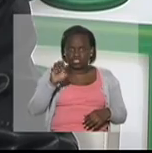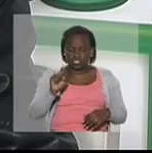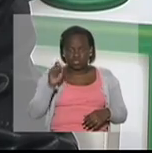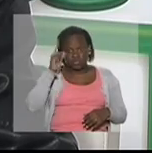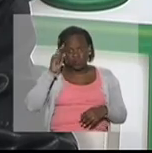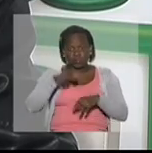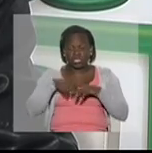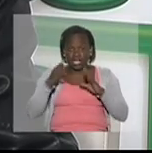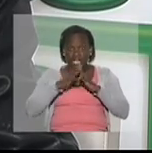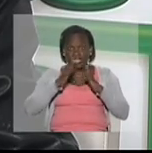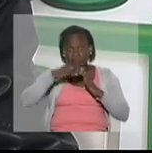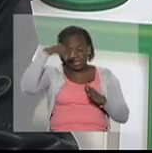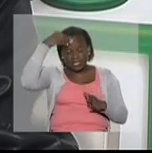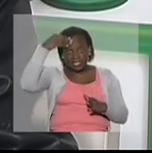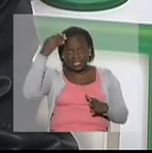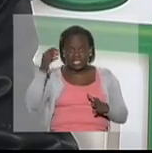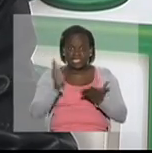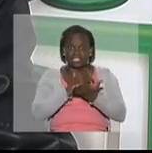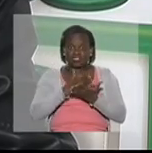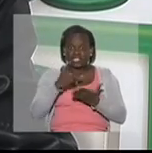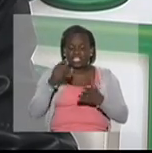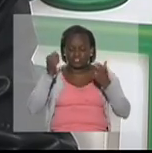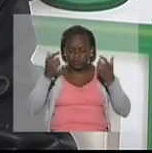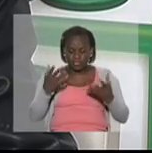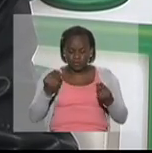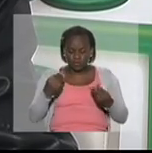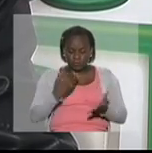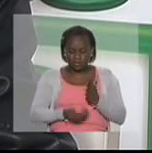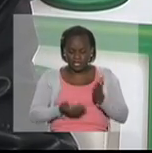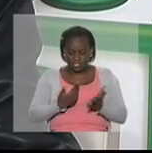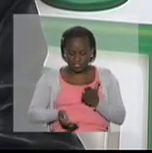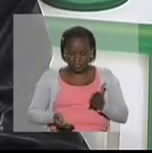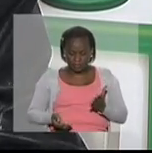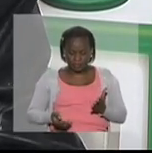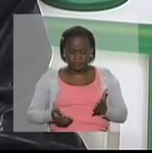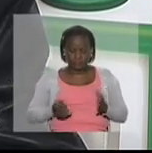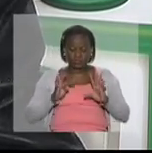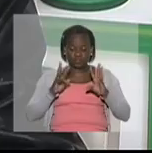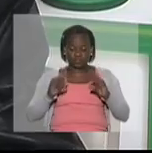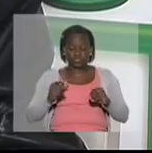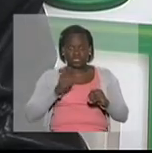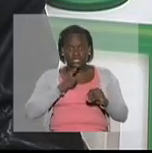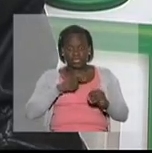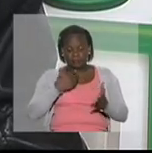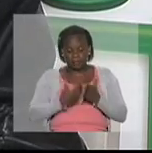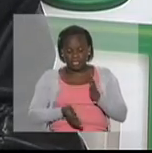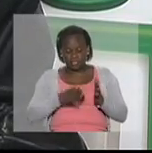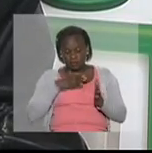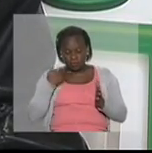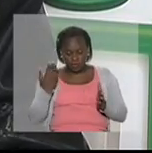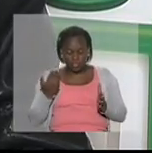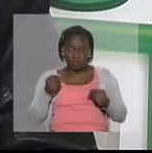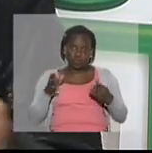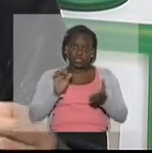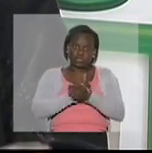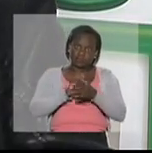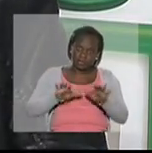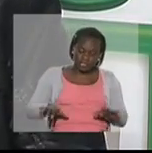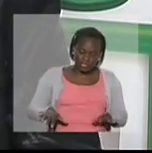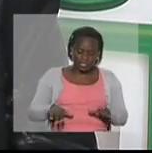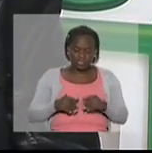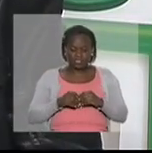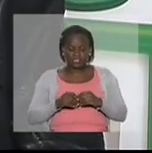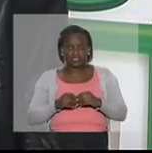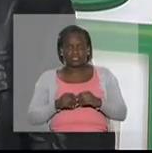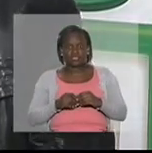pela Casa da Madrinha, que todos os livros dela falam muito de perda. Quase todos têm uma questão. Se não é uma perda pela morte, é uma perda pela